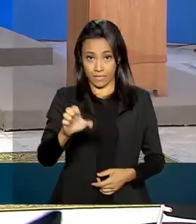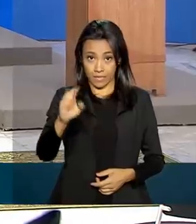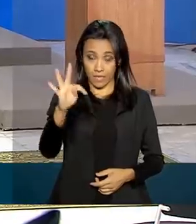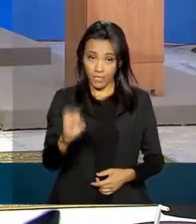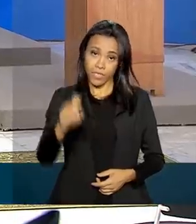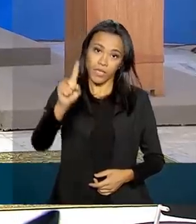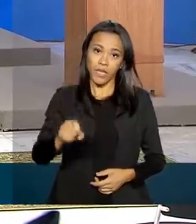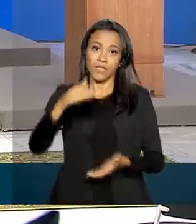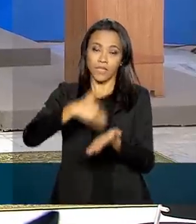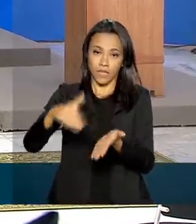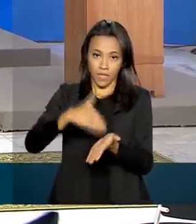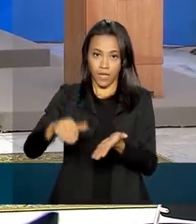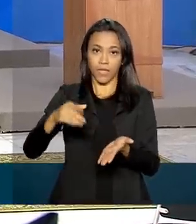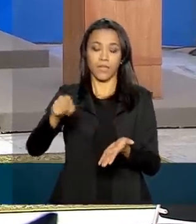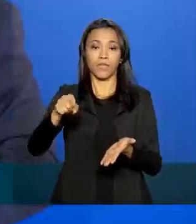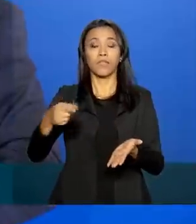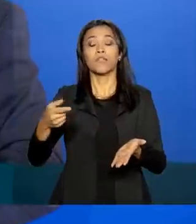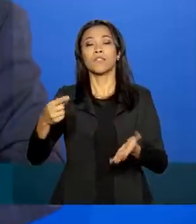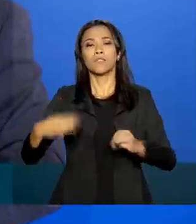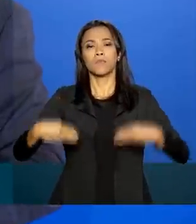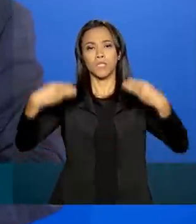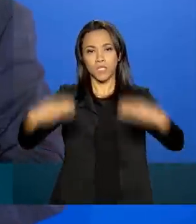ministério de minas e energia